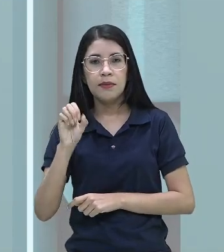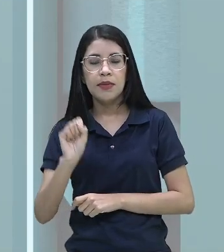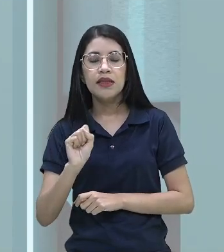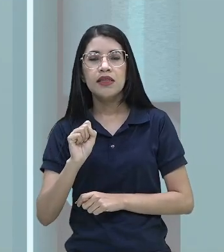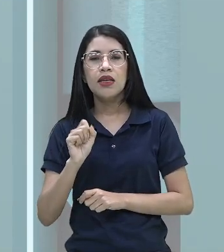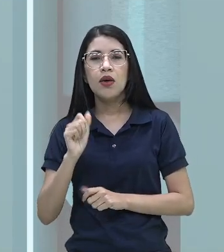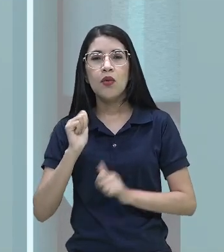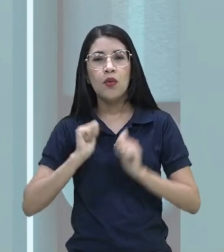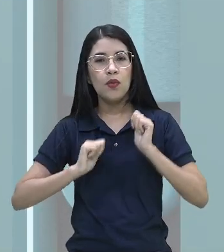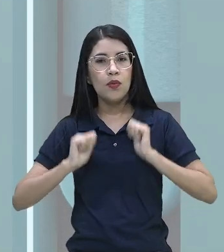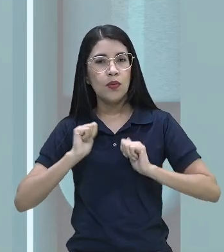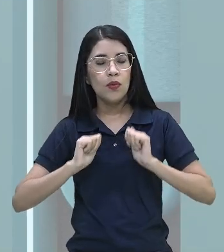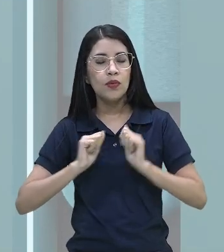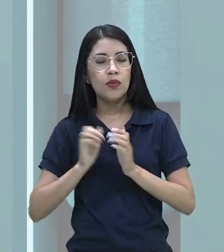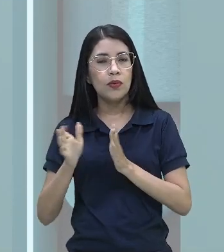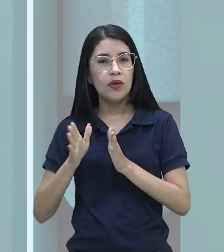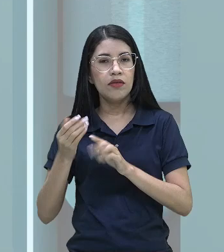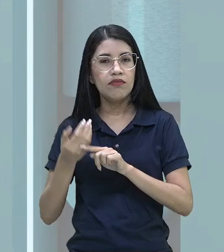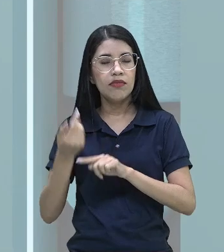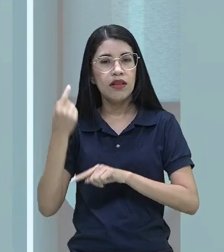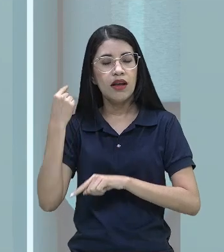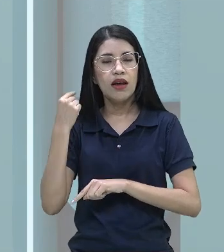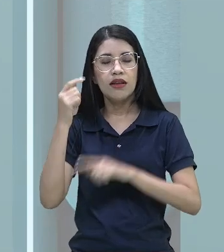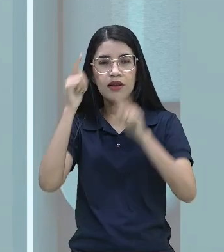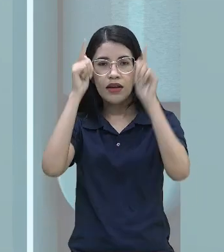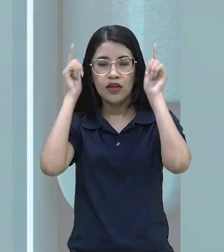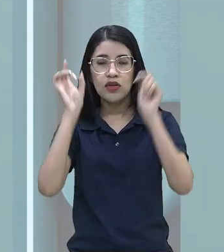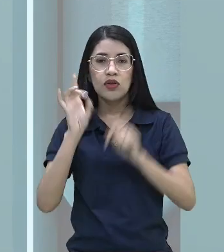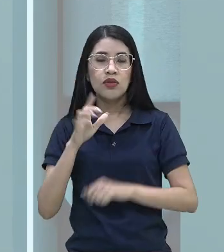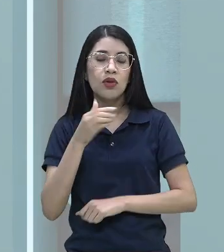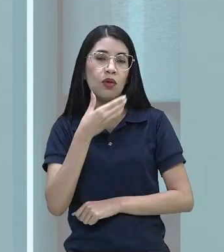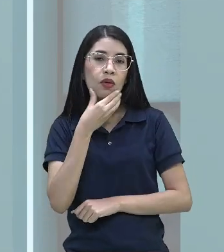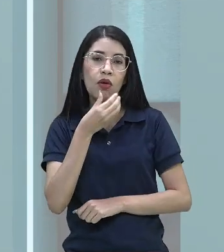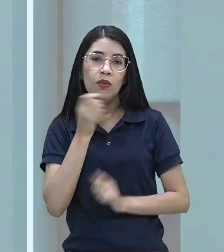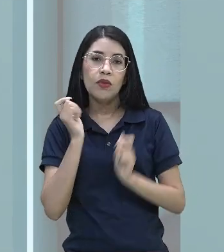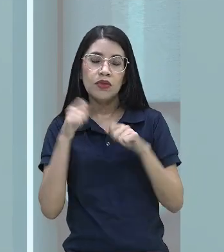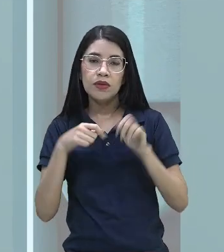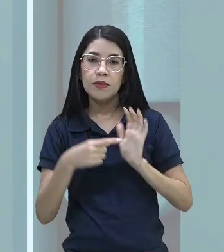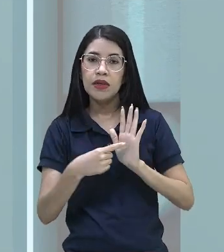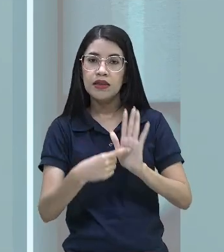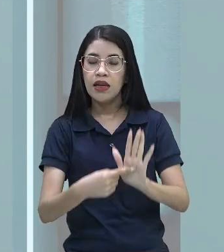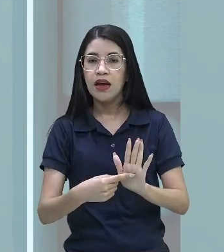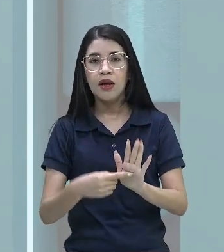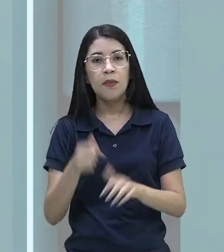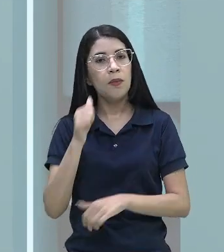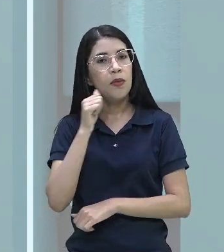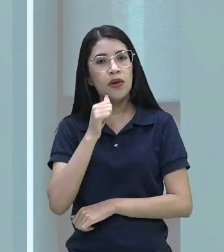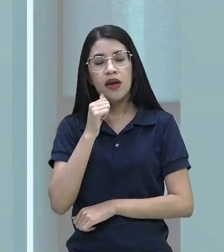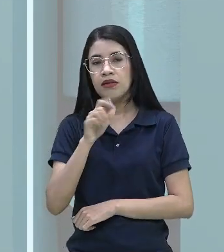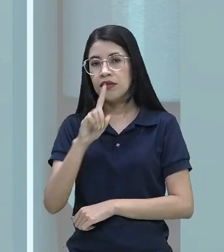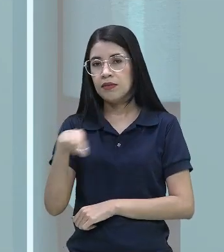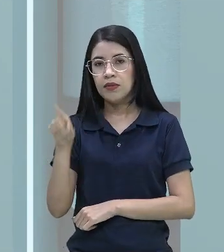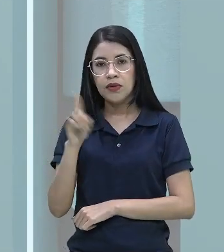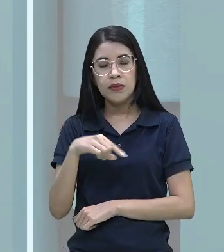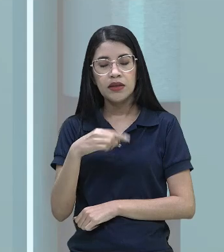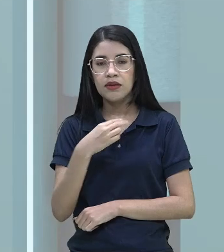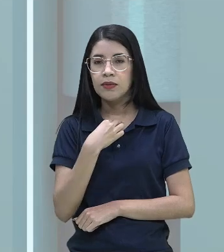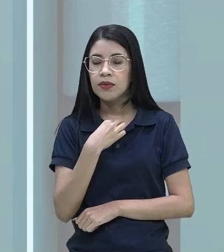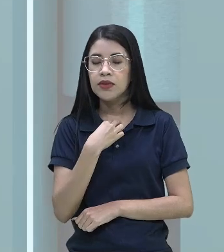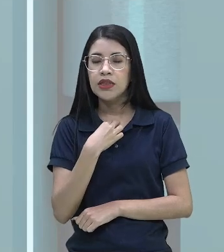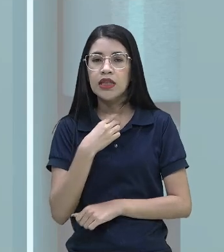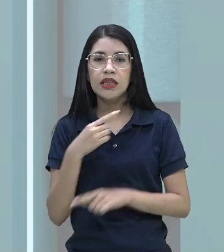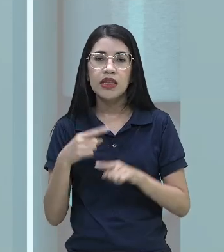nesse período lá na Grécia, somente os homens podiam fazer a encenação, mulheres não podiam nem às